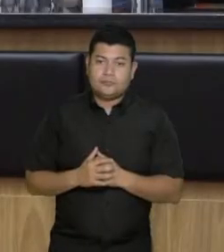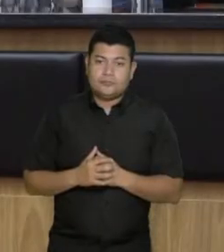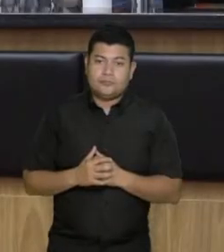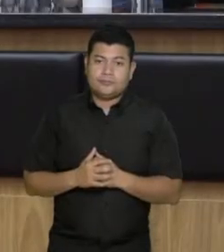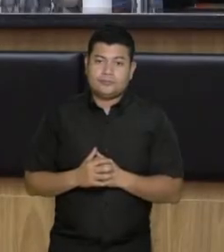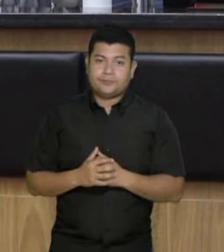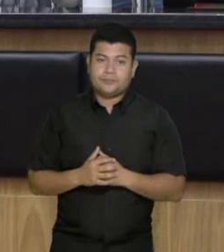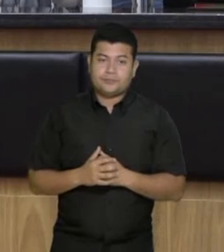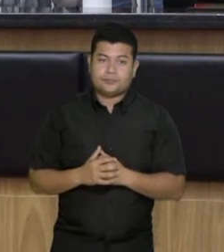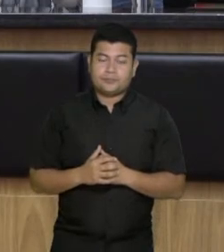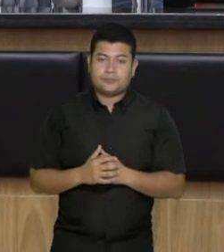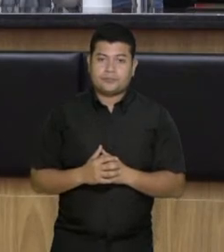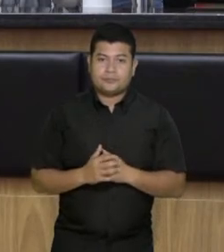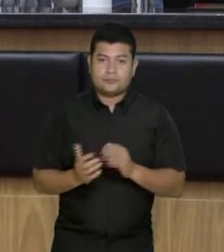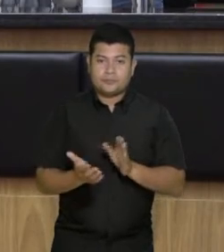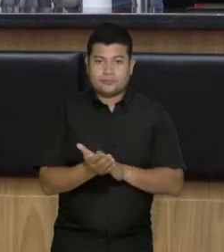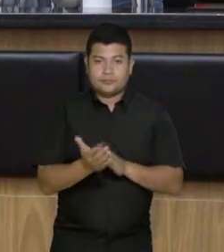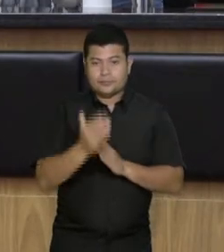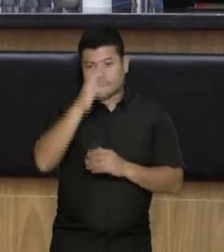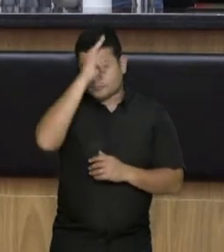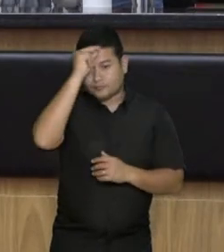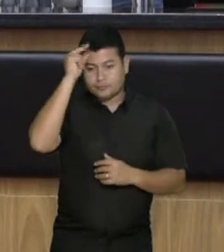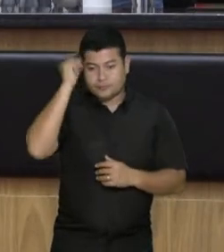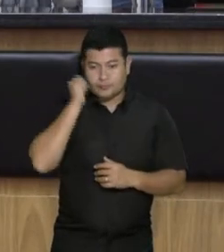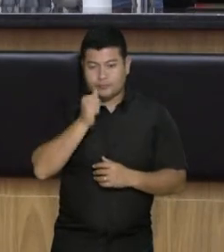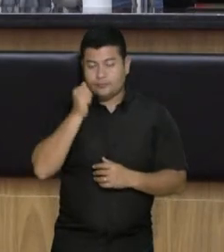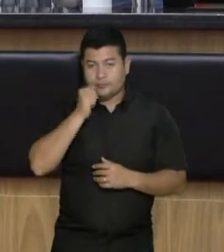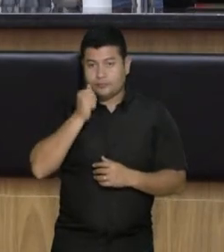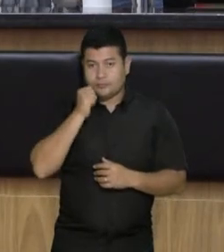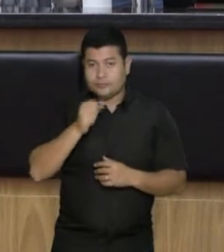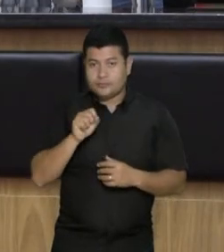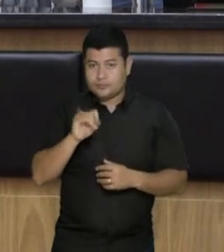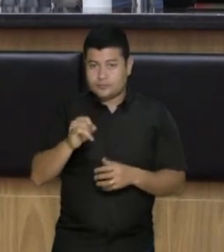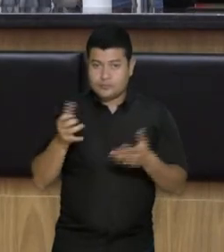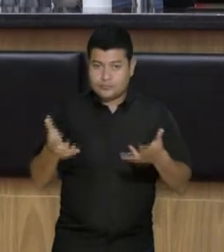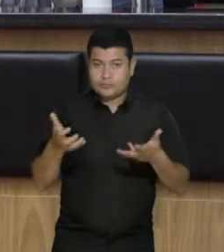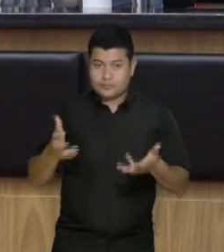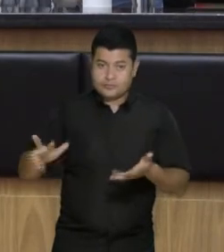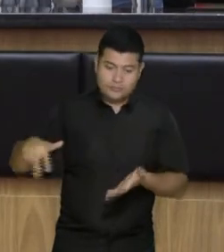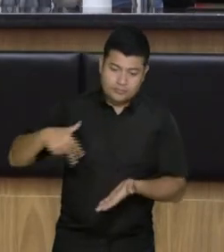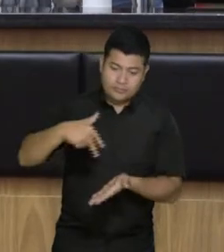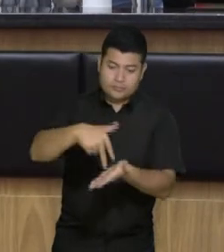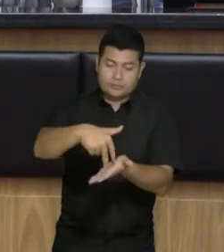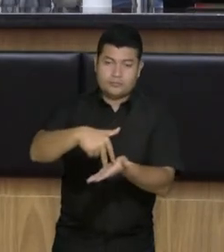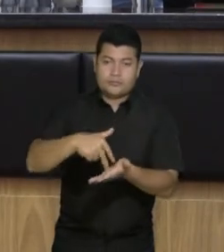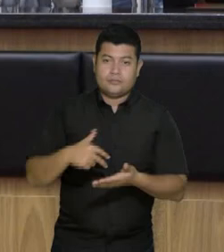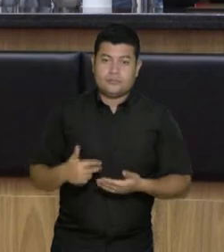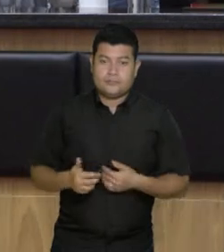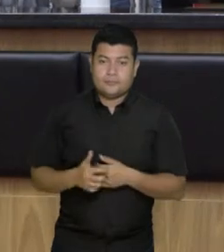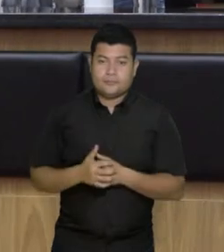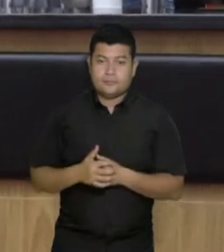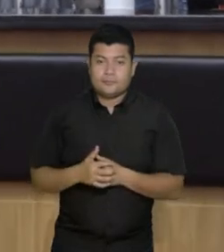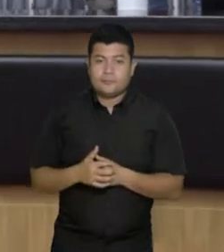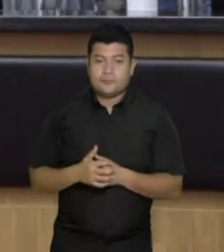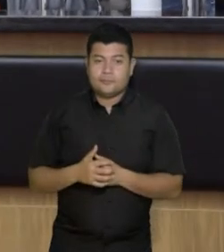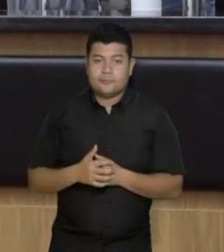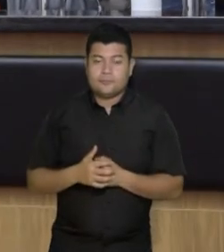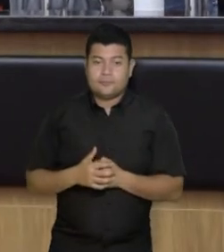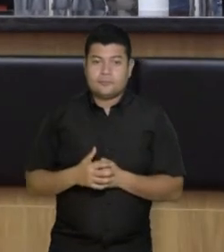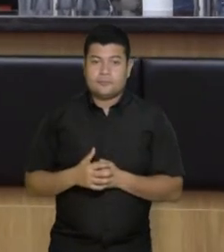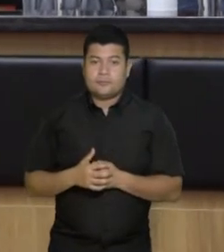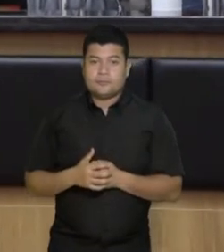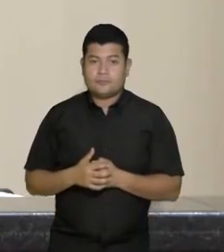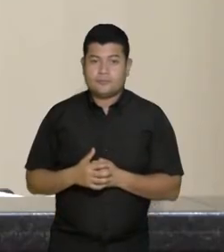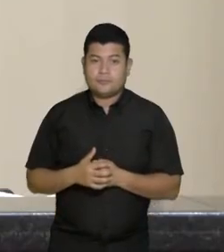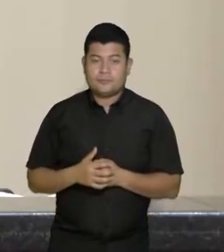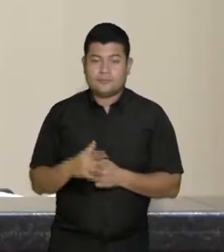Obrigada. Parabéns, prefeita. Vossa Excelência, se ainda quiser utilizar a tribuna, tem